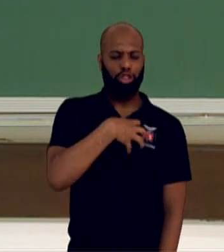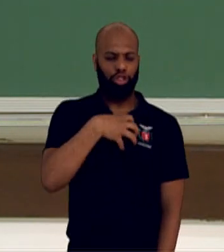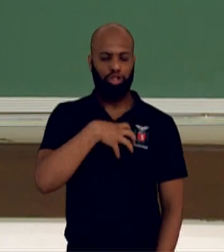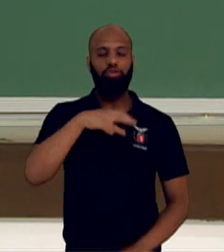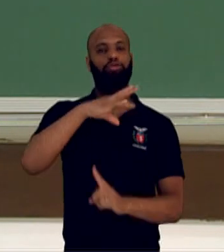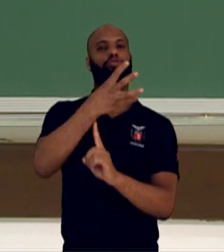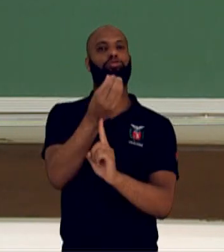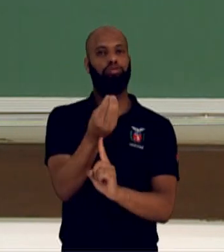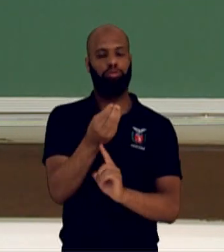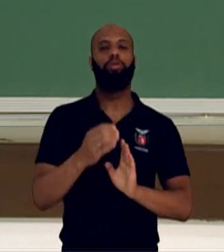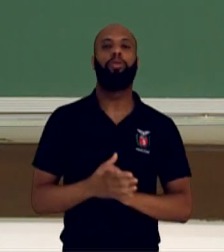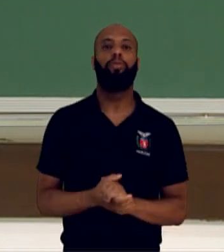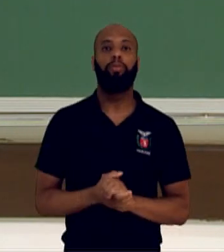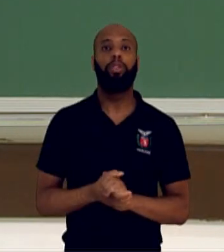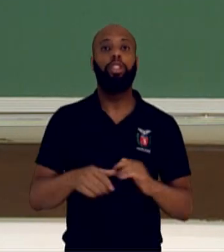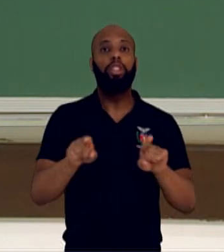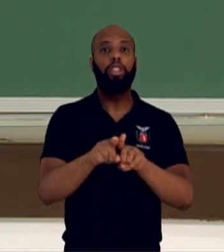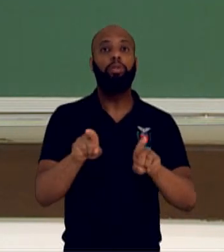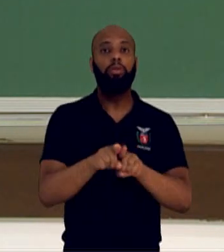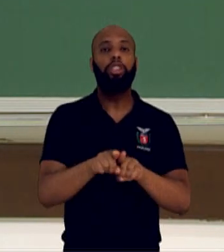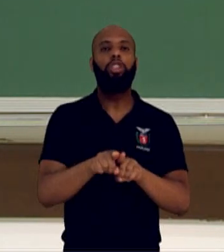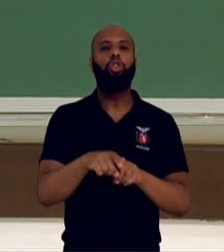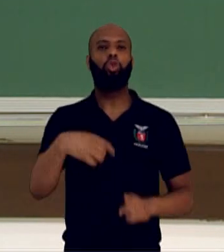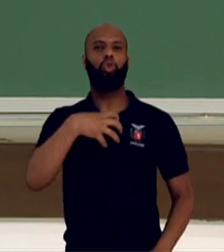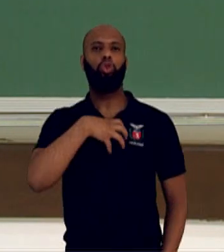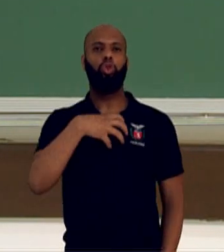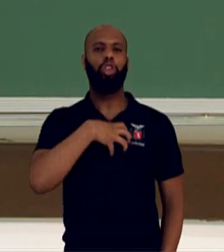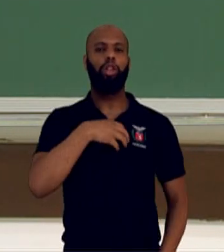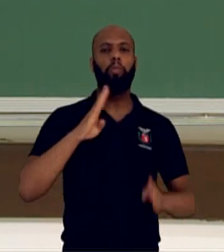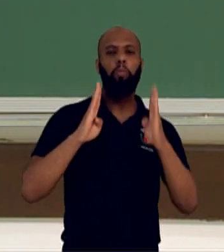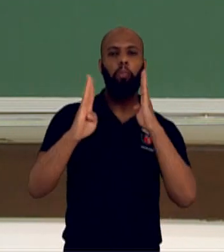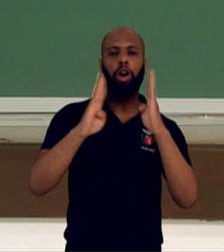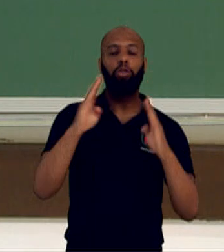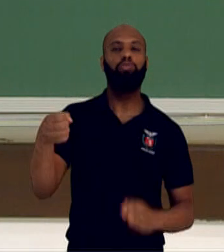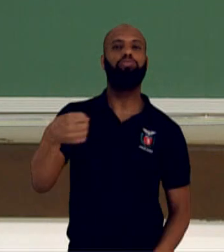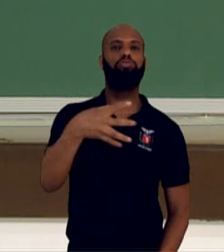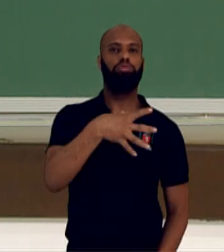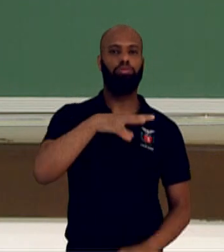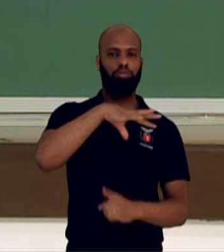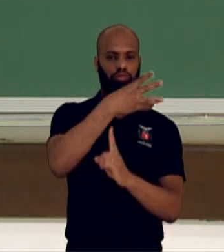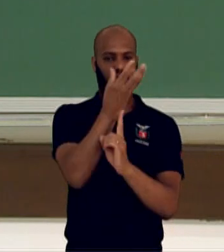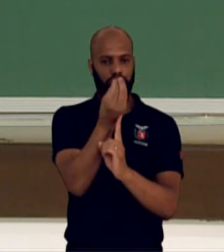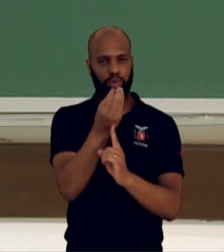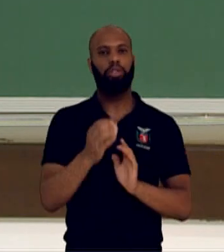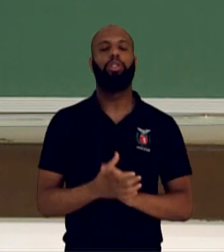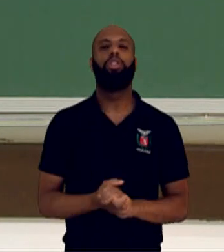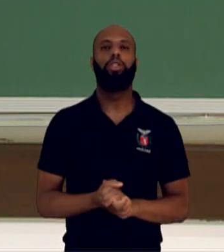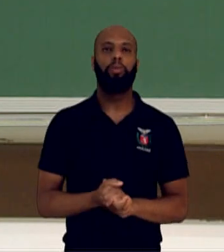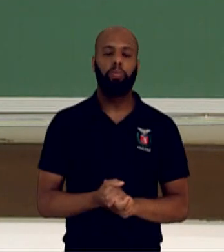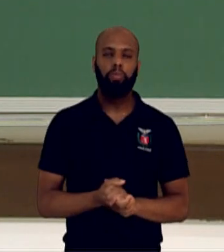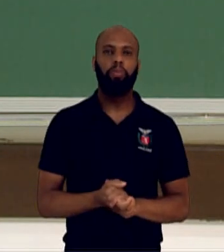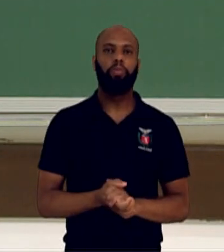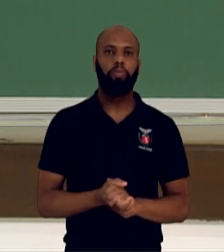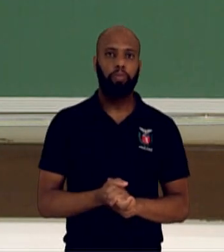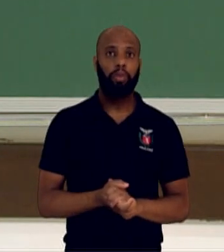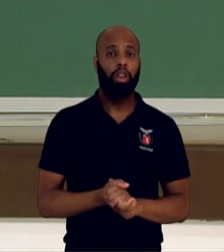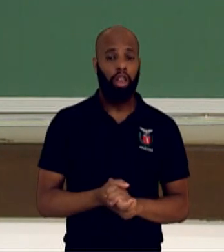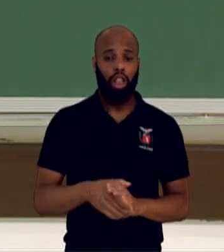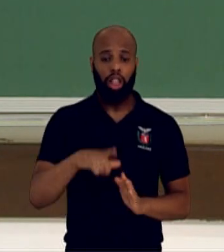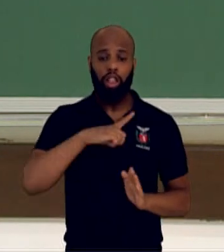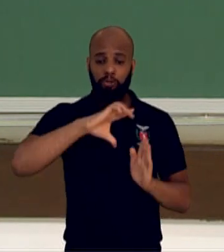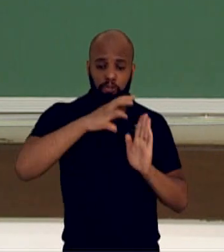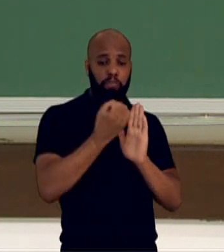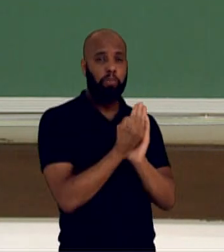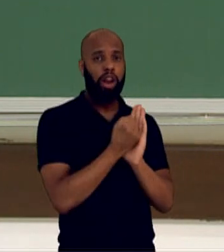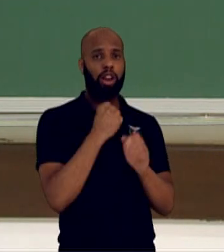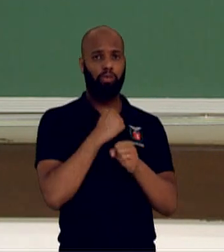artística, né? Trouxe um novo período artístico, né? Que foi assim um marco